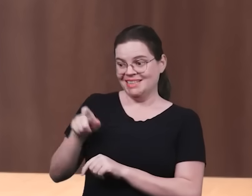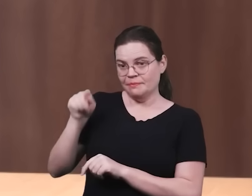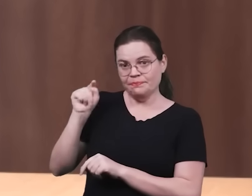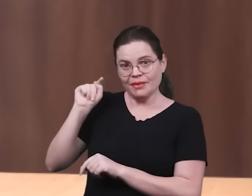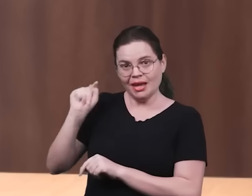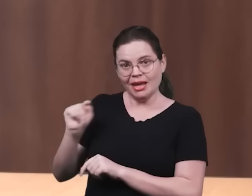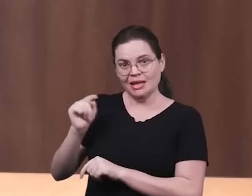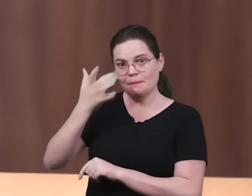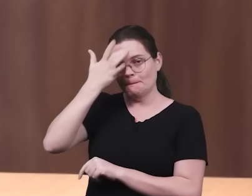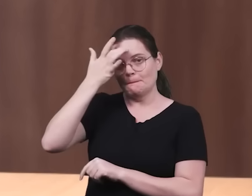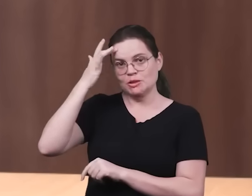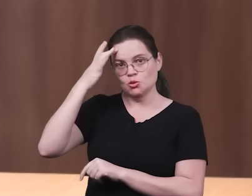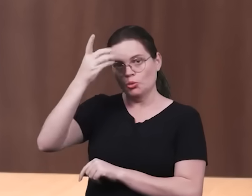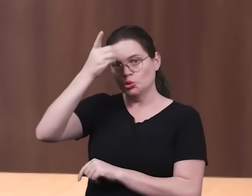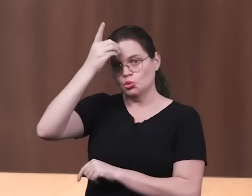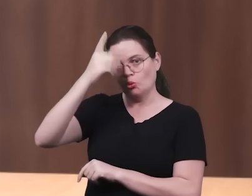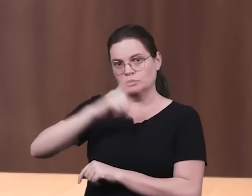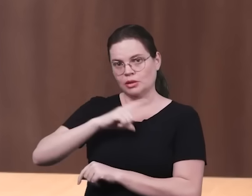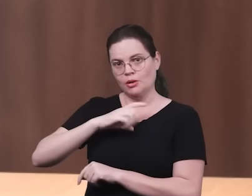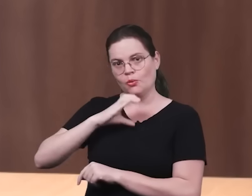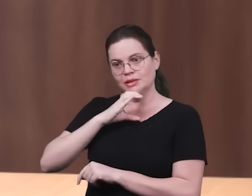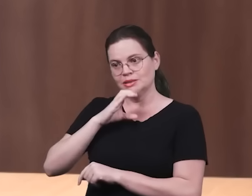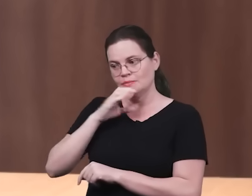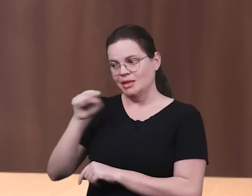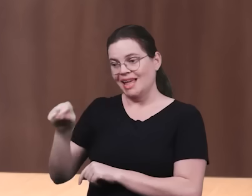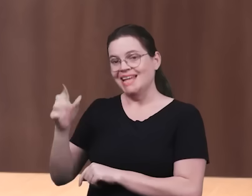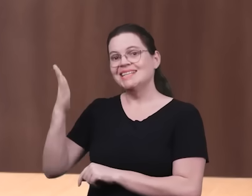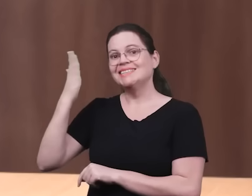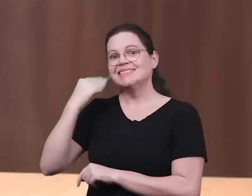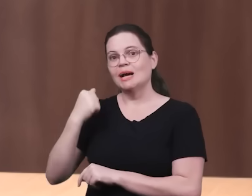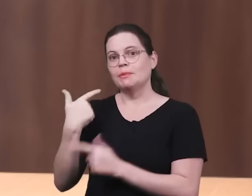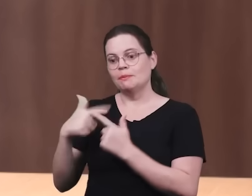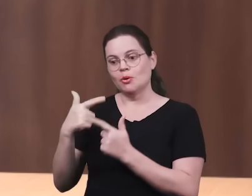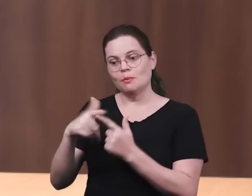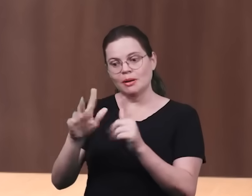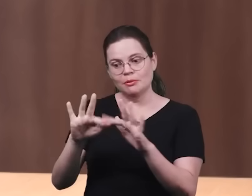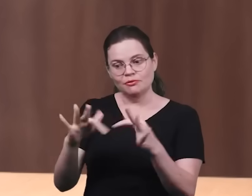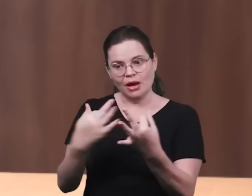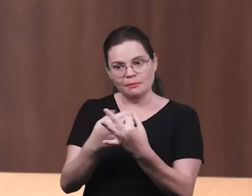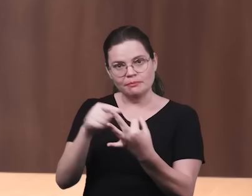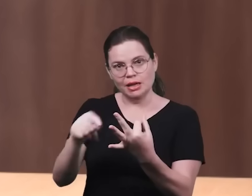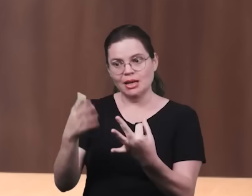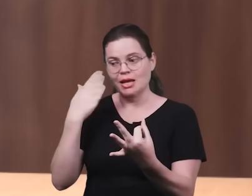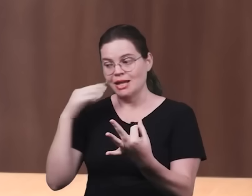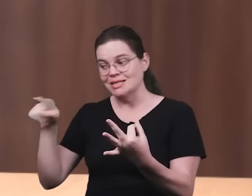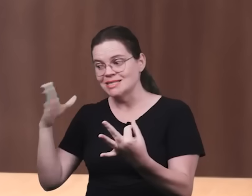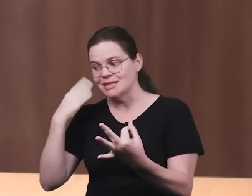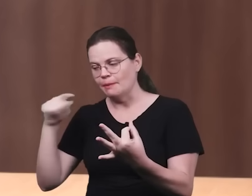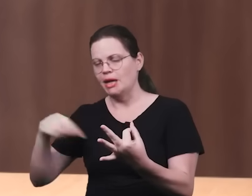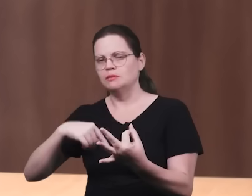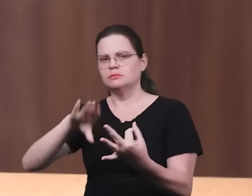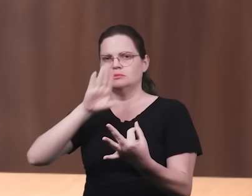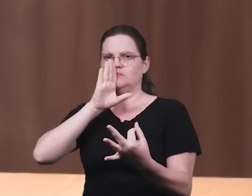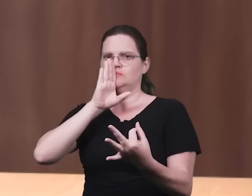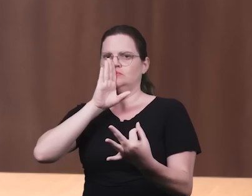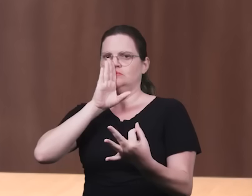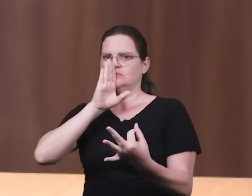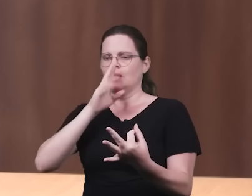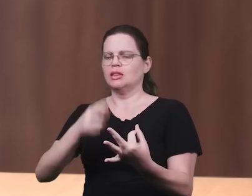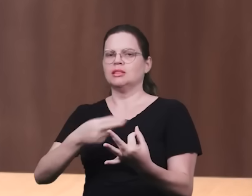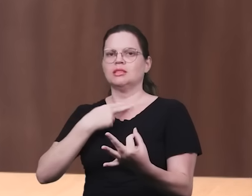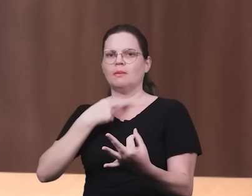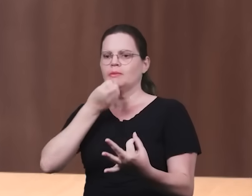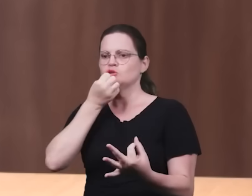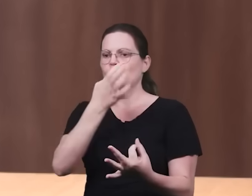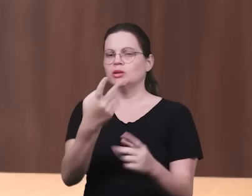conhece o problema daquela família, aquele irmão tem que se omitir. Ele não pode, porque ele cria um problema para a família. É